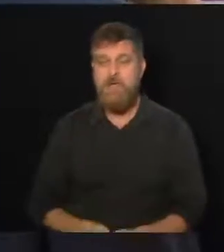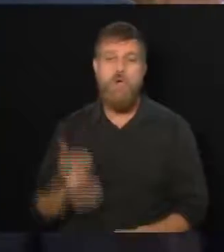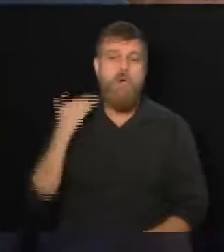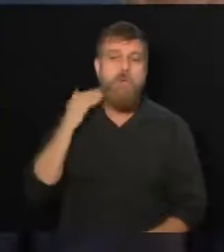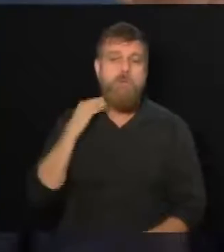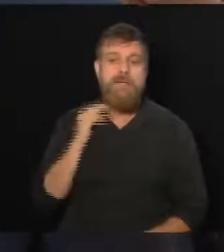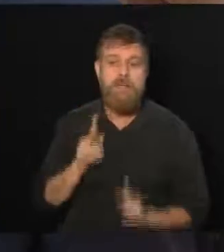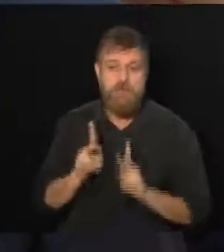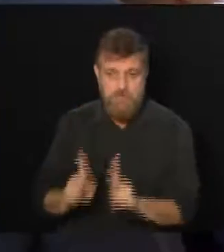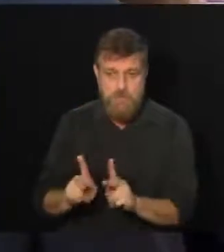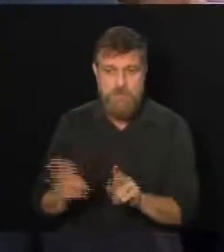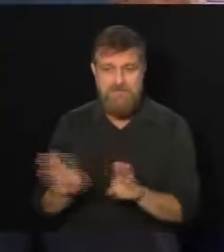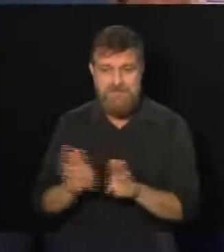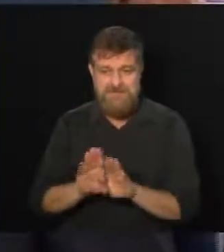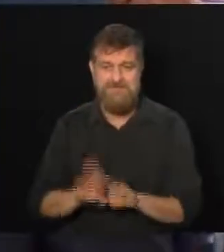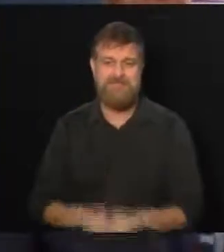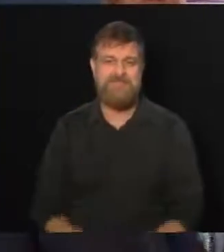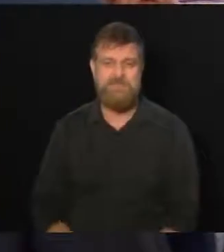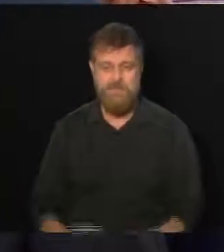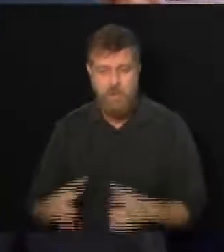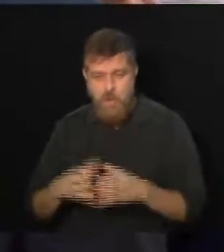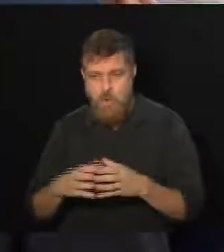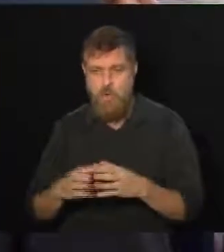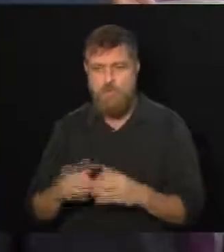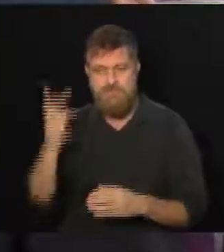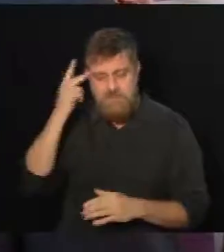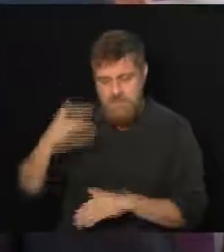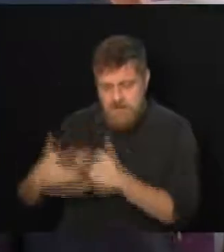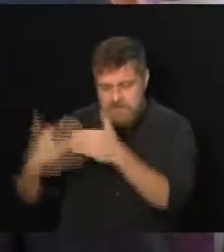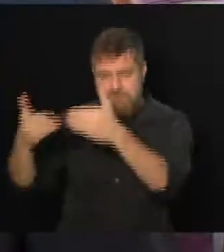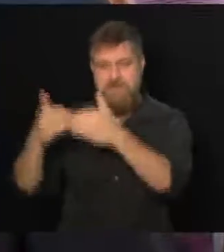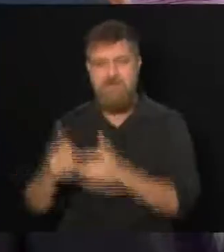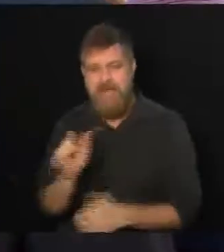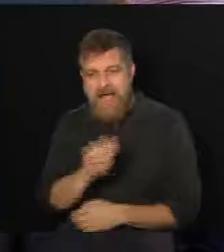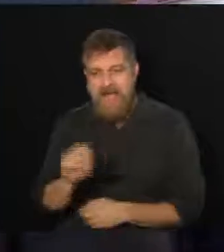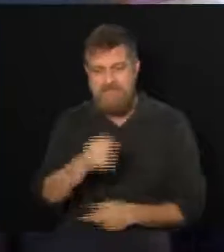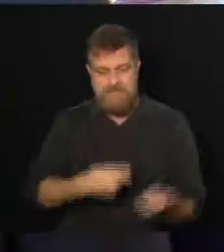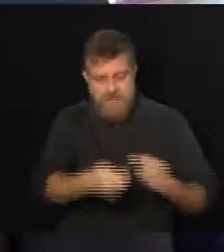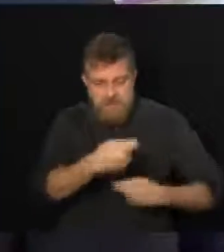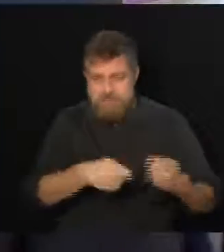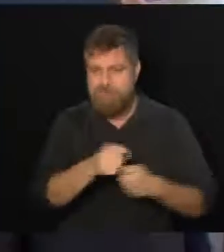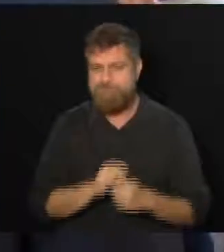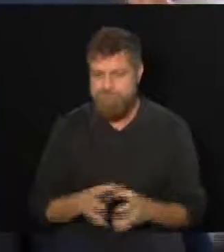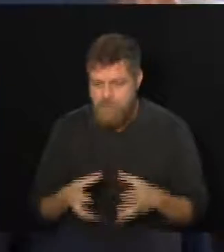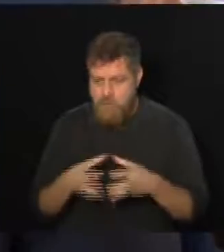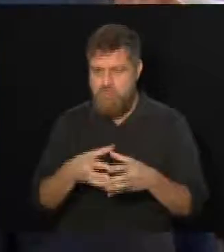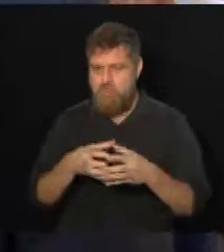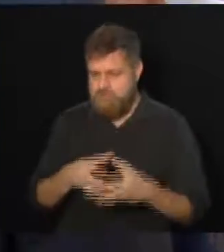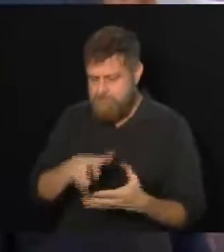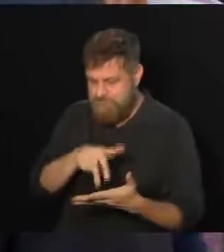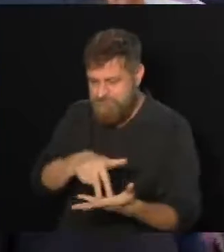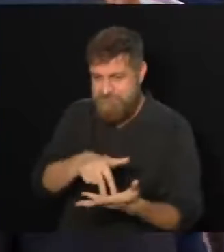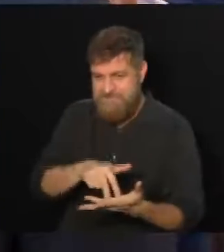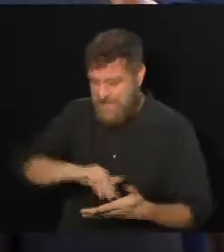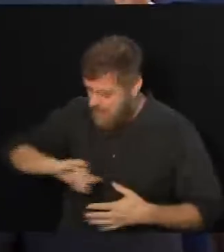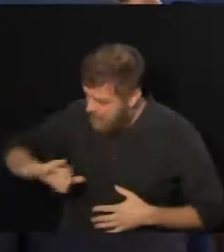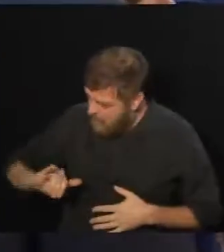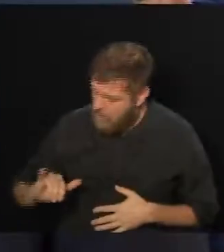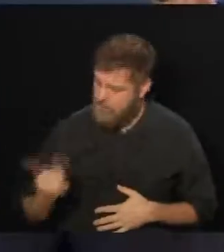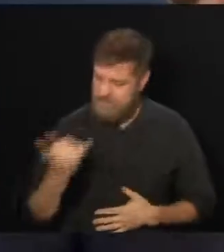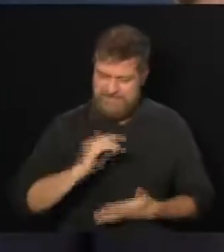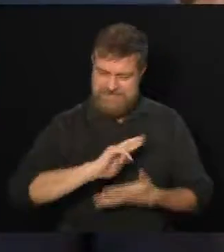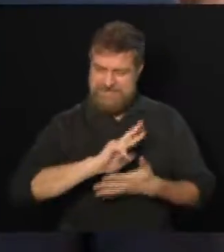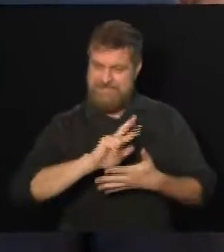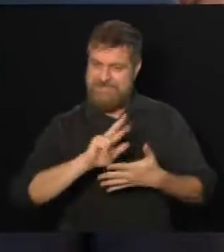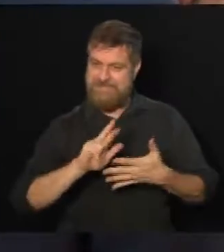Povo, Desenvolve São Paulo, Associação Comercial. É uma grande frente com muitas oportunidades